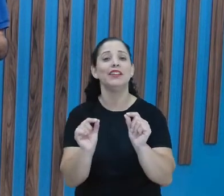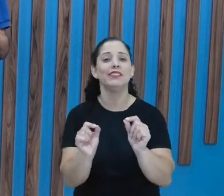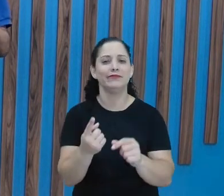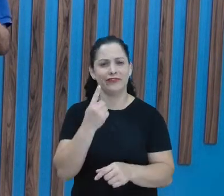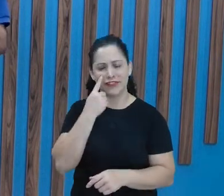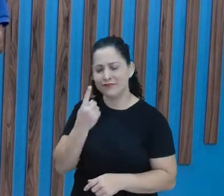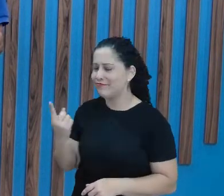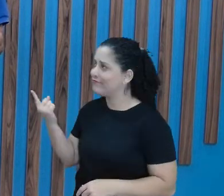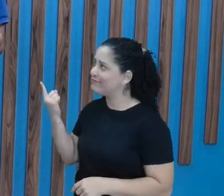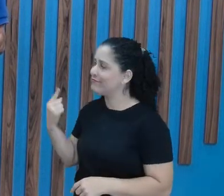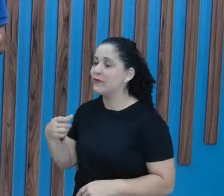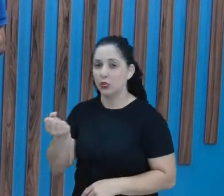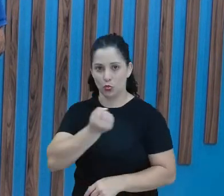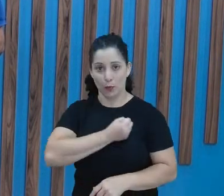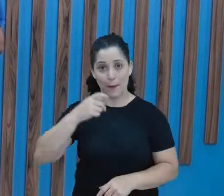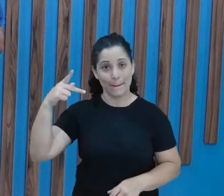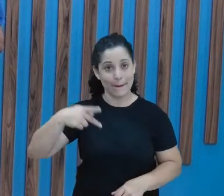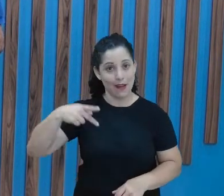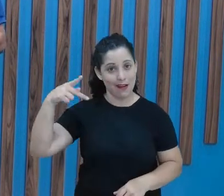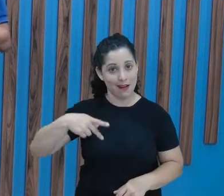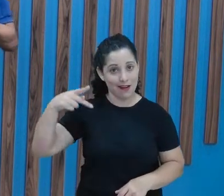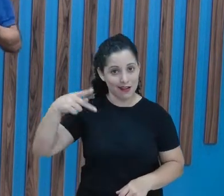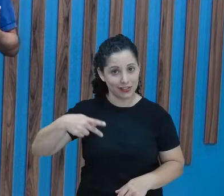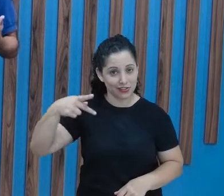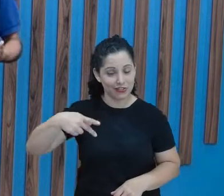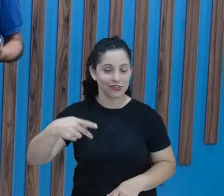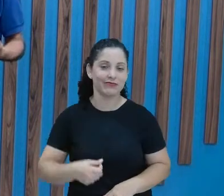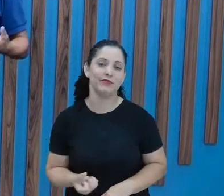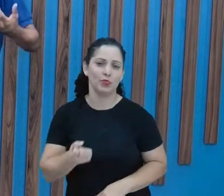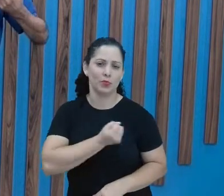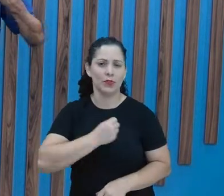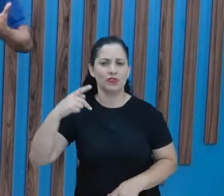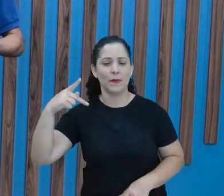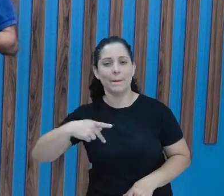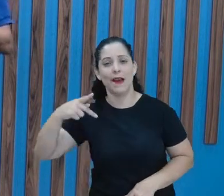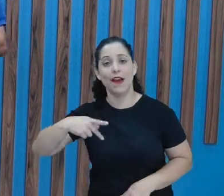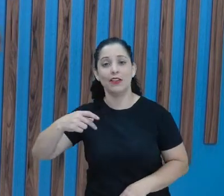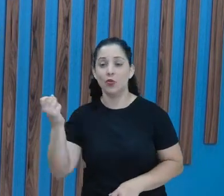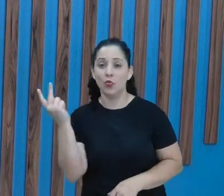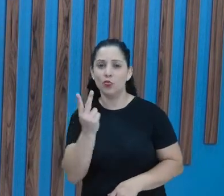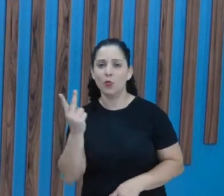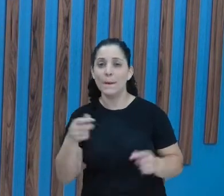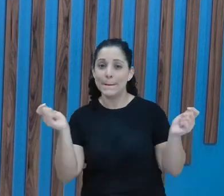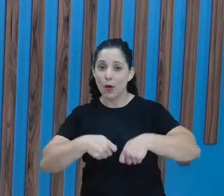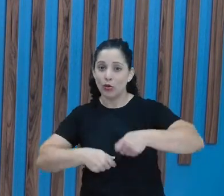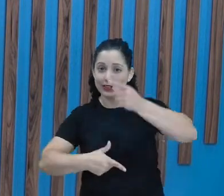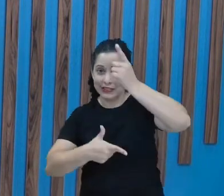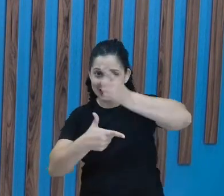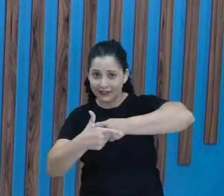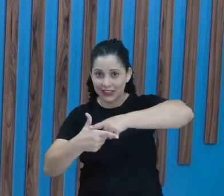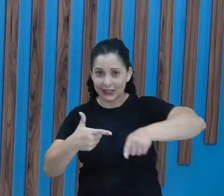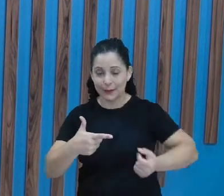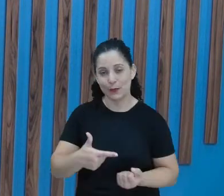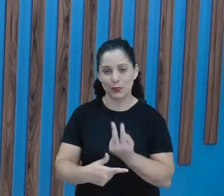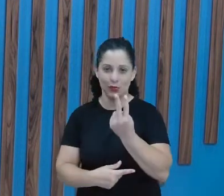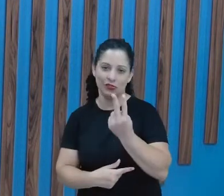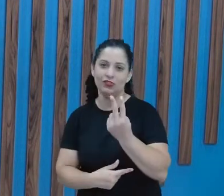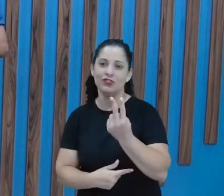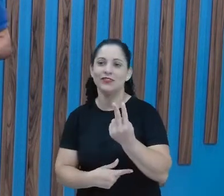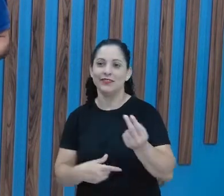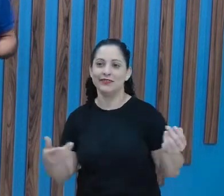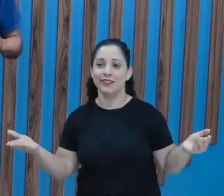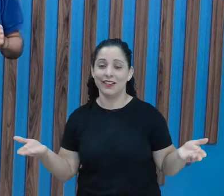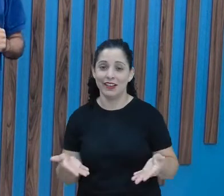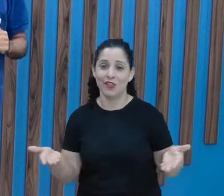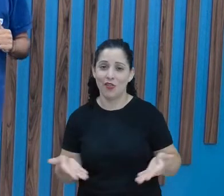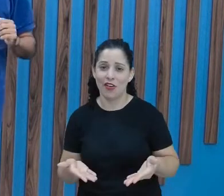Você observa que eles são números pares. Se são números pares, ambos dá para dividir por 2. Então, eu vou